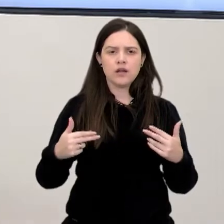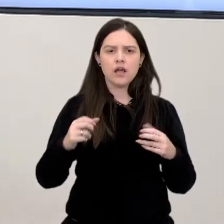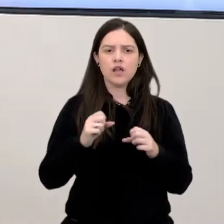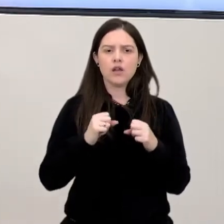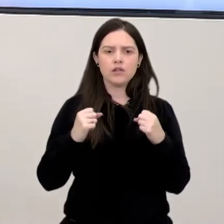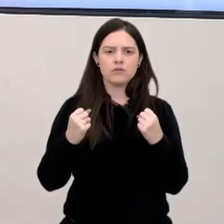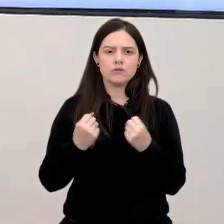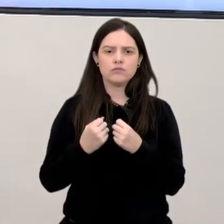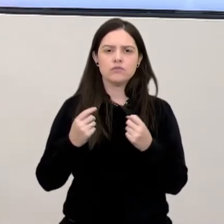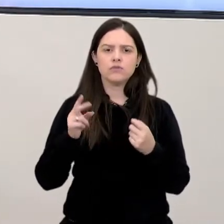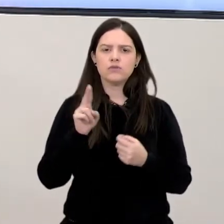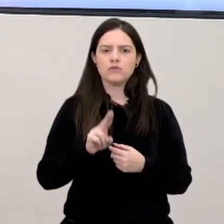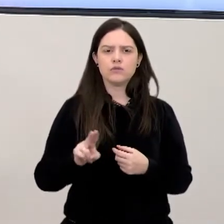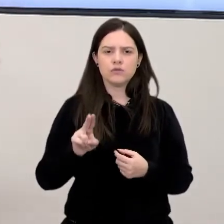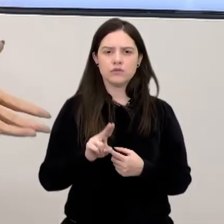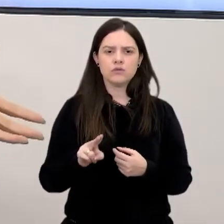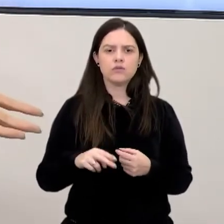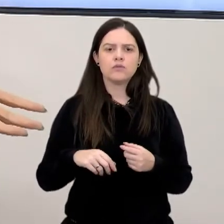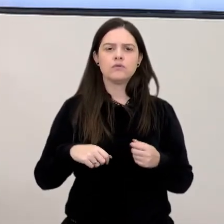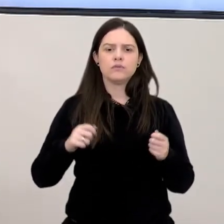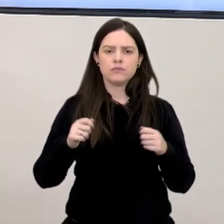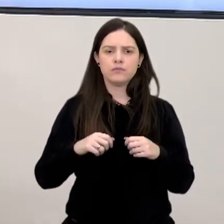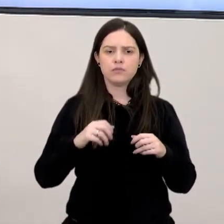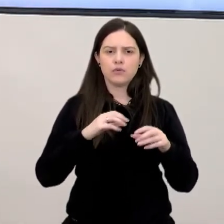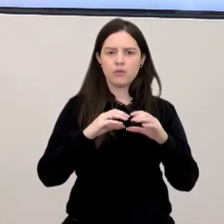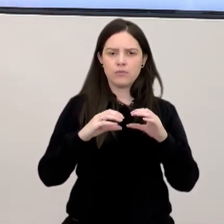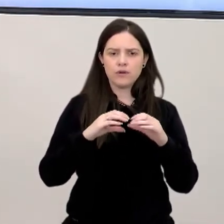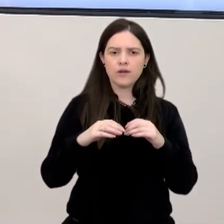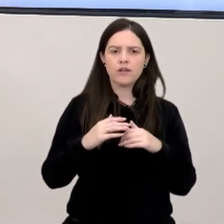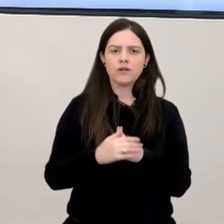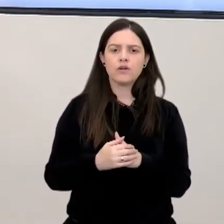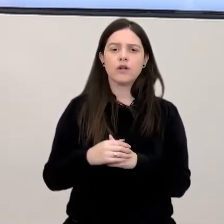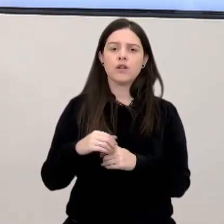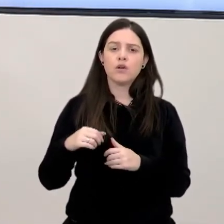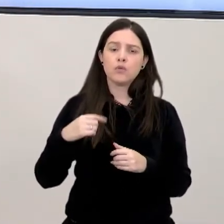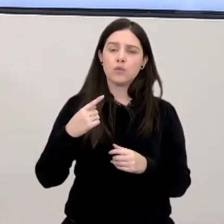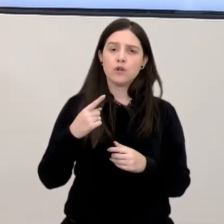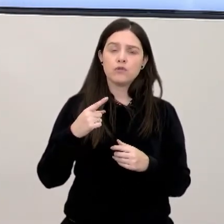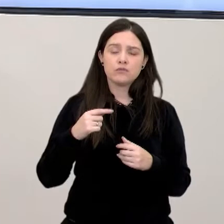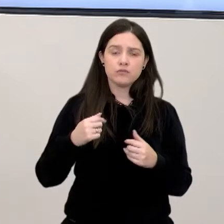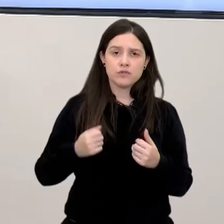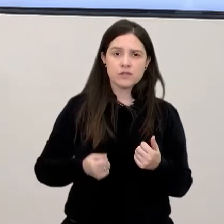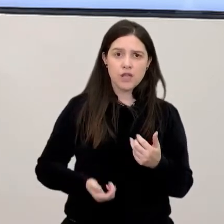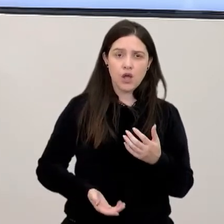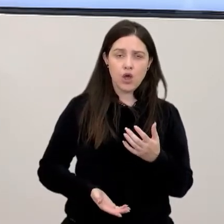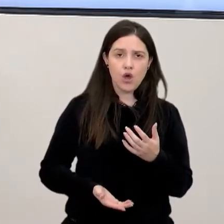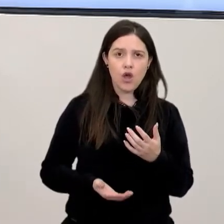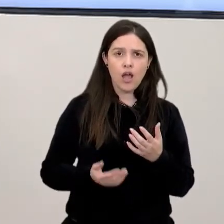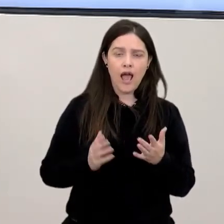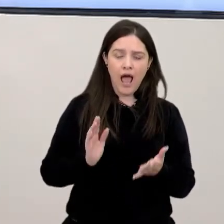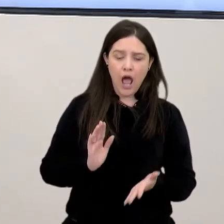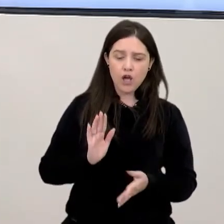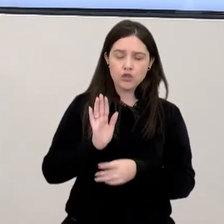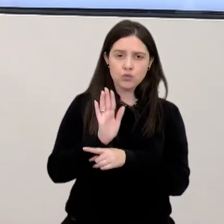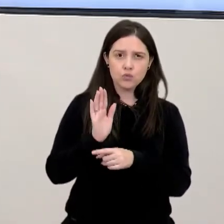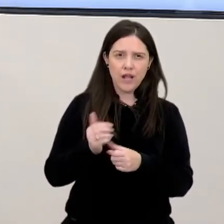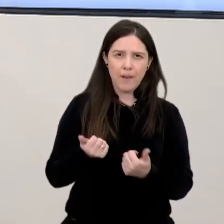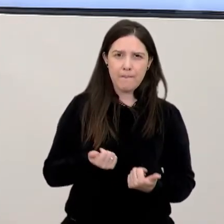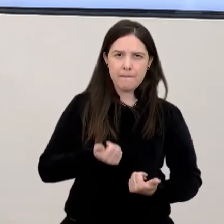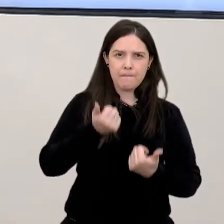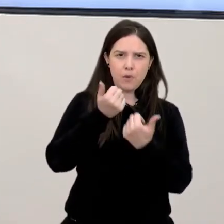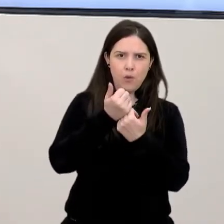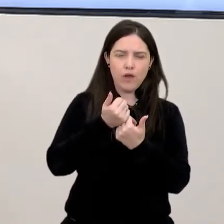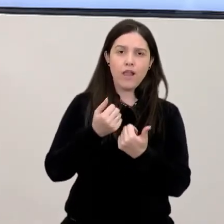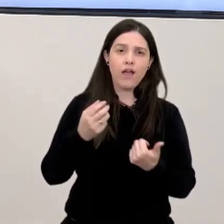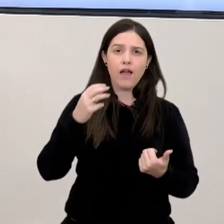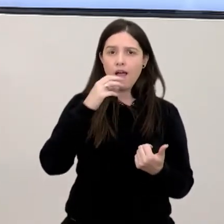panela de alumínio que vai no fogo, né? Por que as panelas são de alumínio? Porque quando você oferece calor para a panela, ela transfere para o alimento já muito